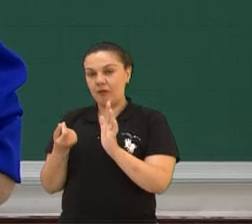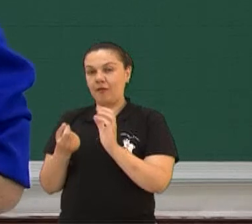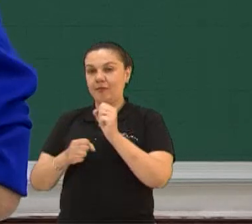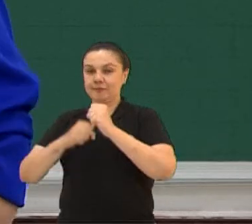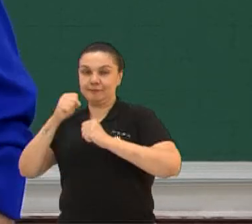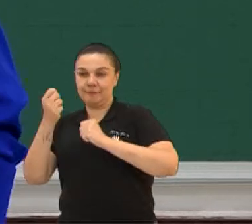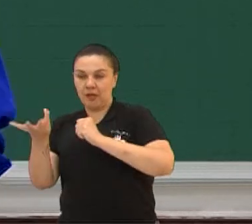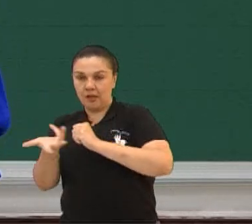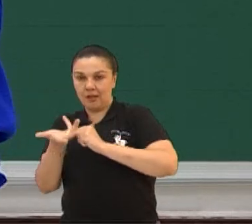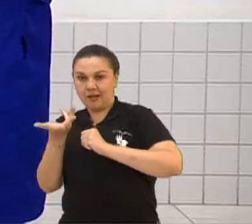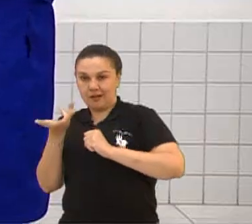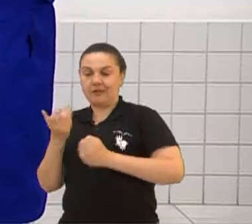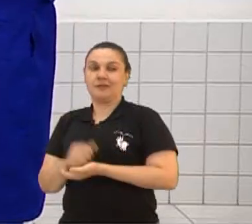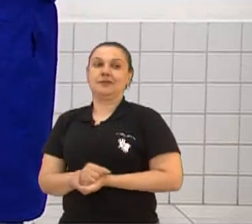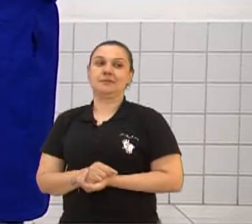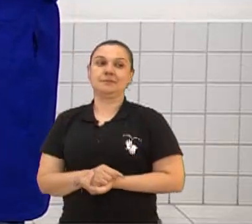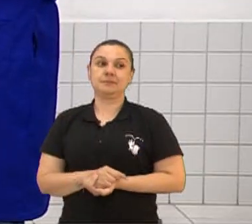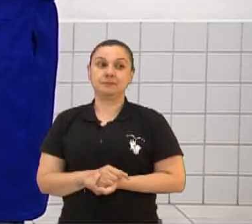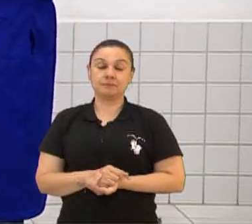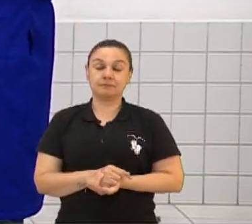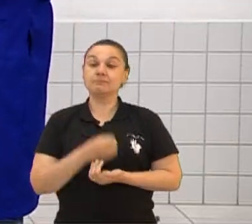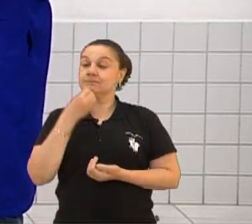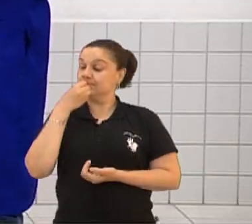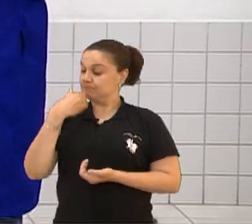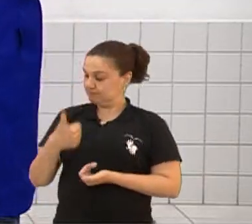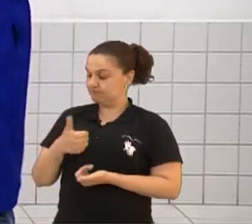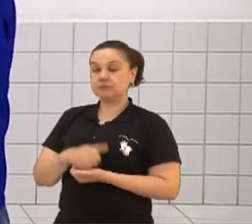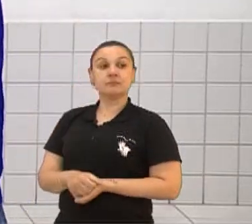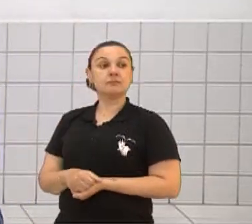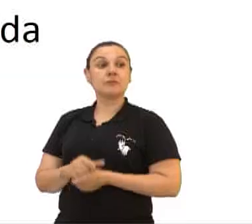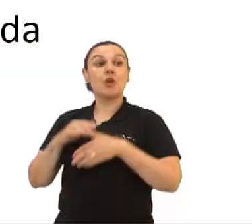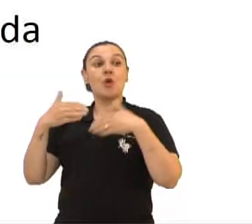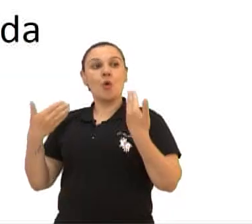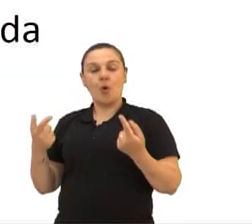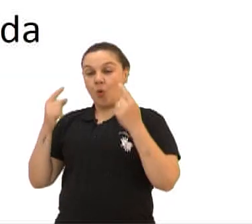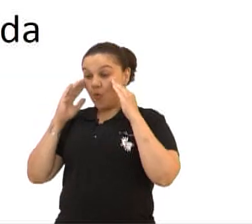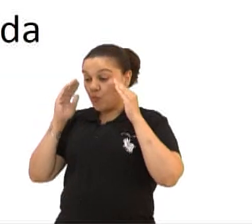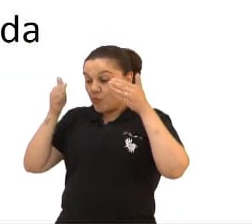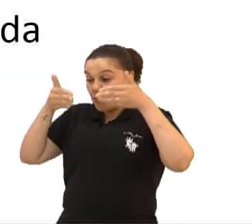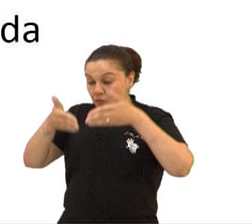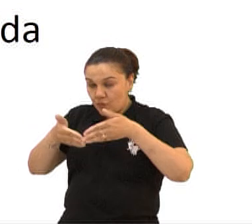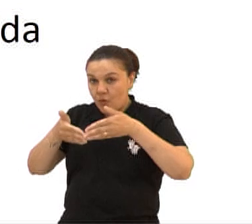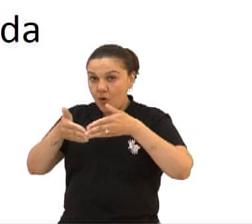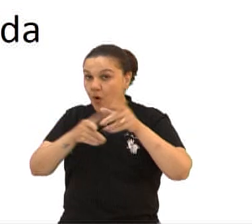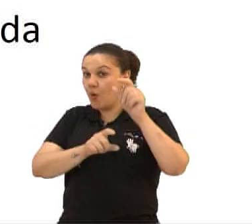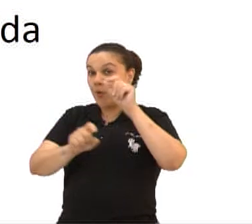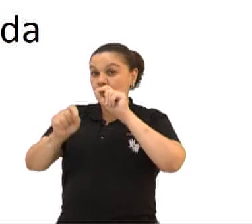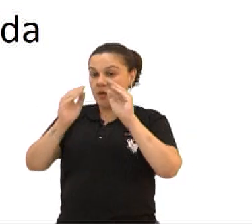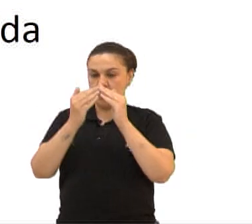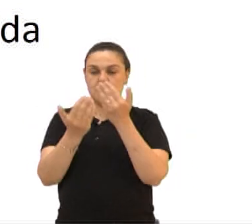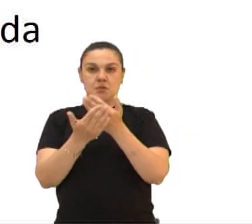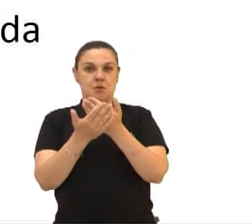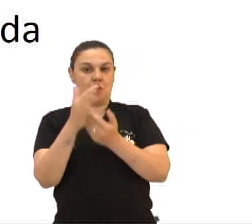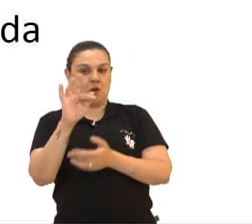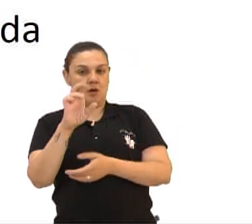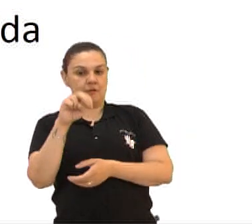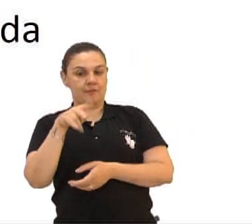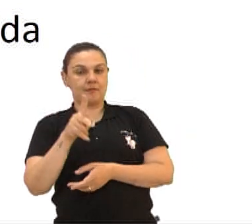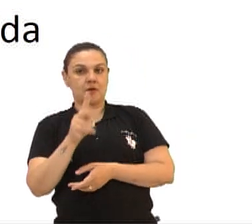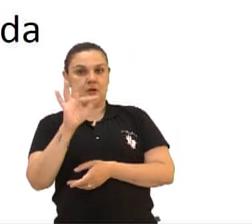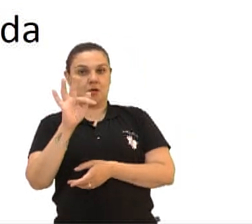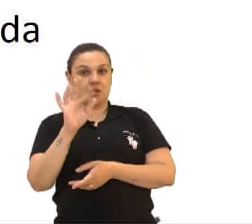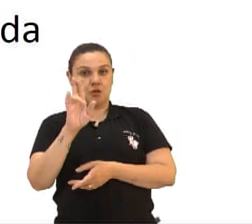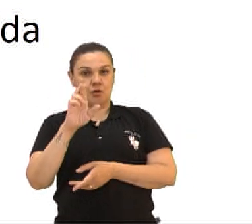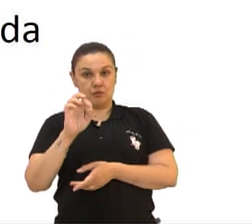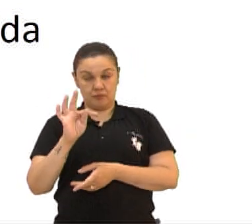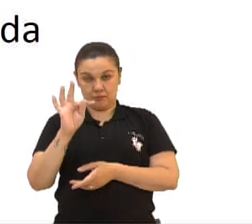né, e assim vai, tá? Muito bem, então qual que era o foco da Escola de Frankfurt?